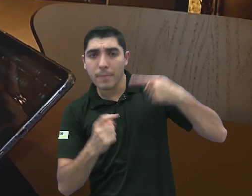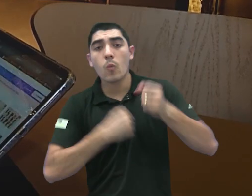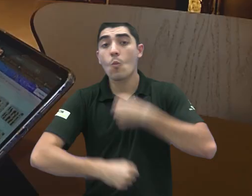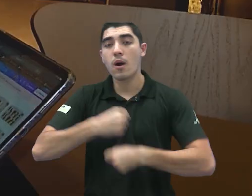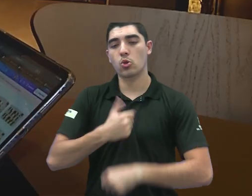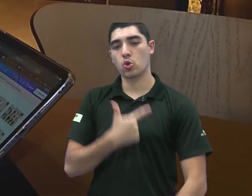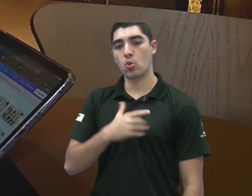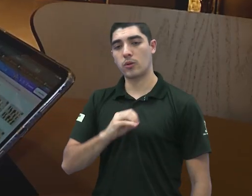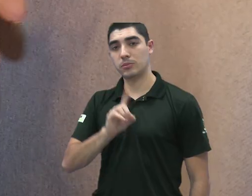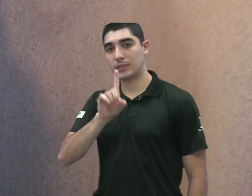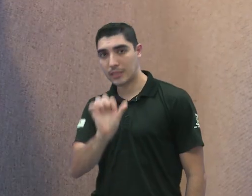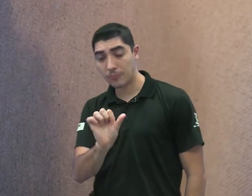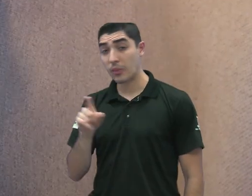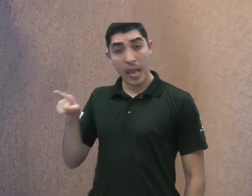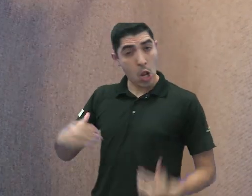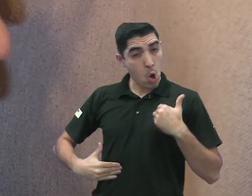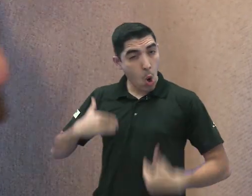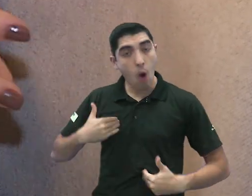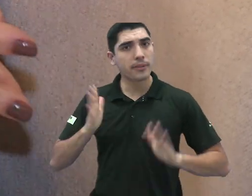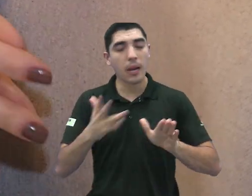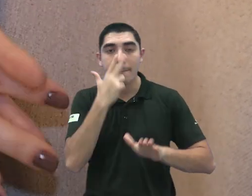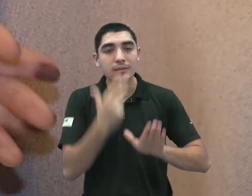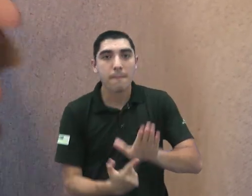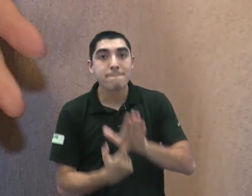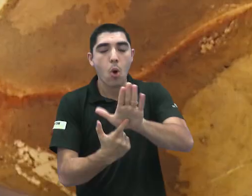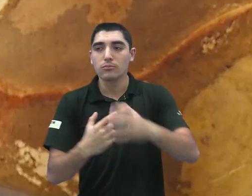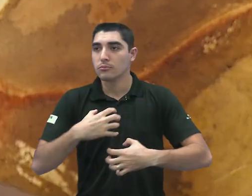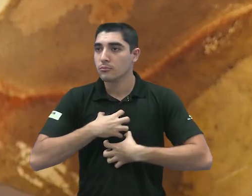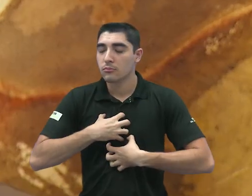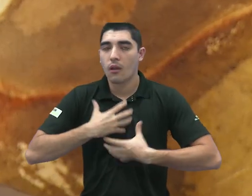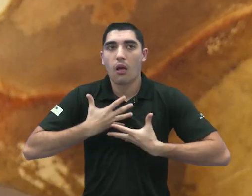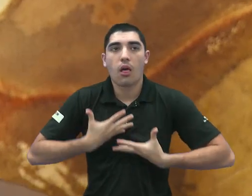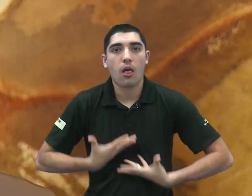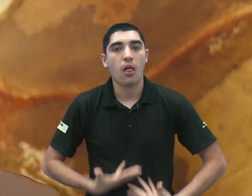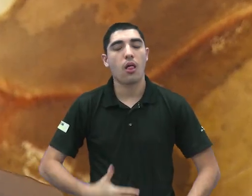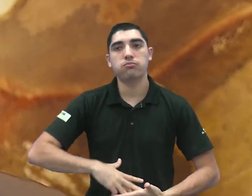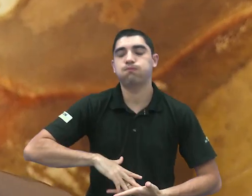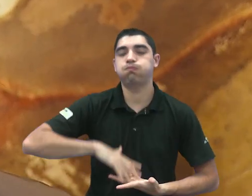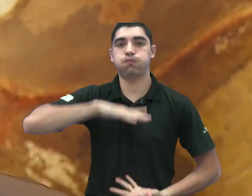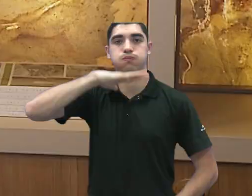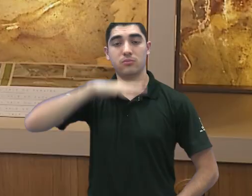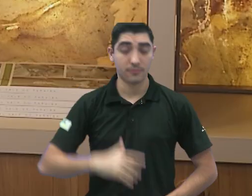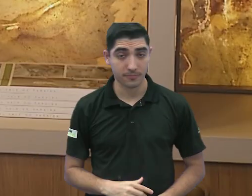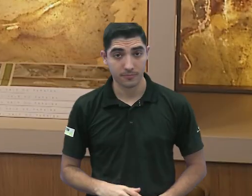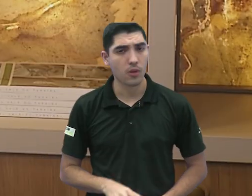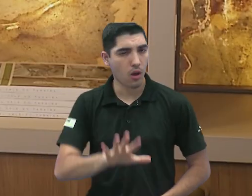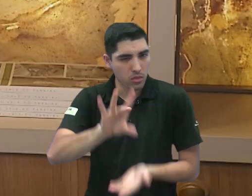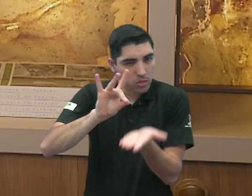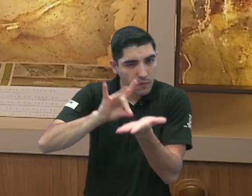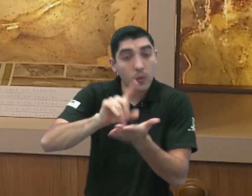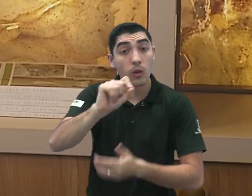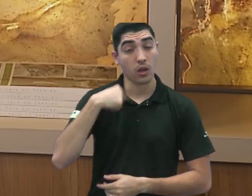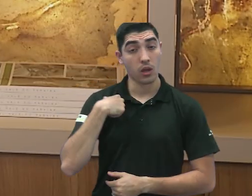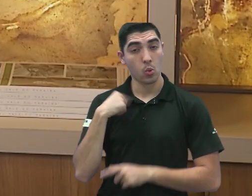em 2016. O corpo deu vários sinais de que a carga de trabalho estava acima do limite. Na verdade,